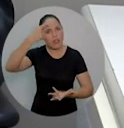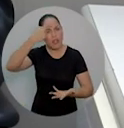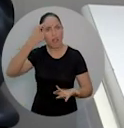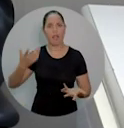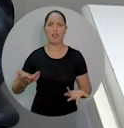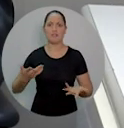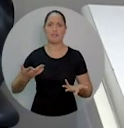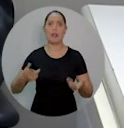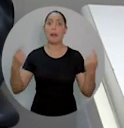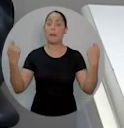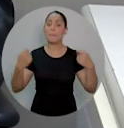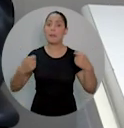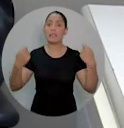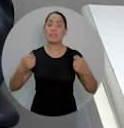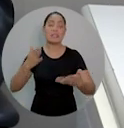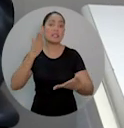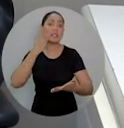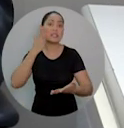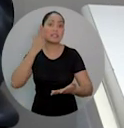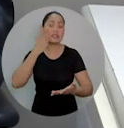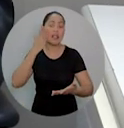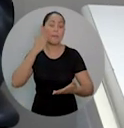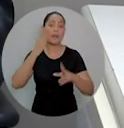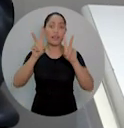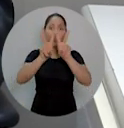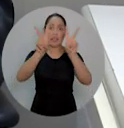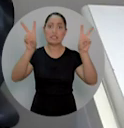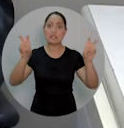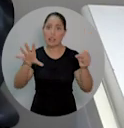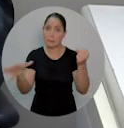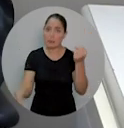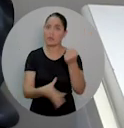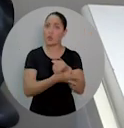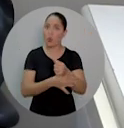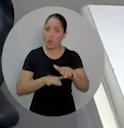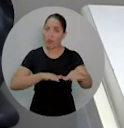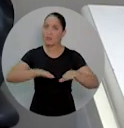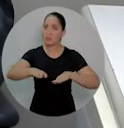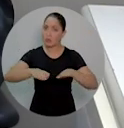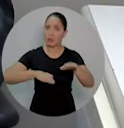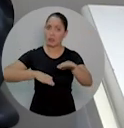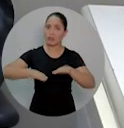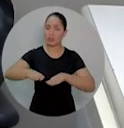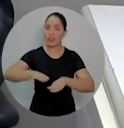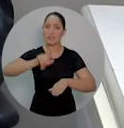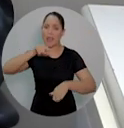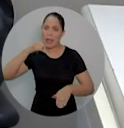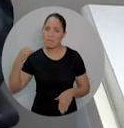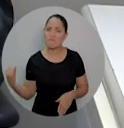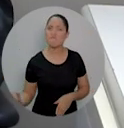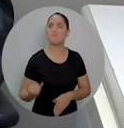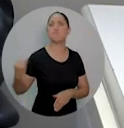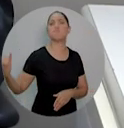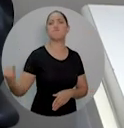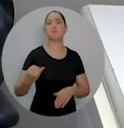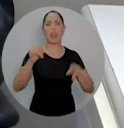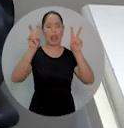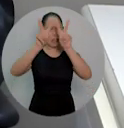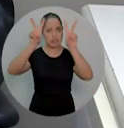de que essa questão da segurança do trânsito é uma questão muito